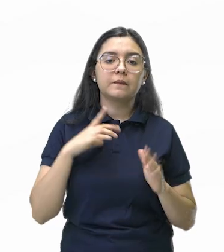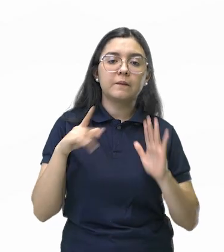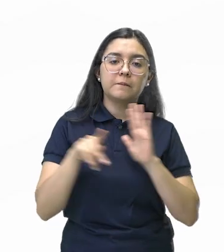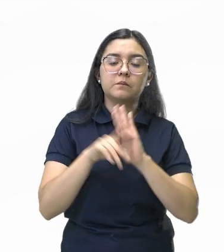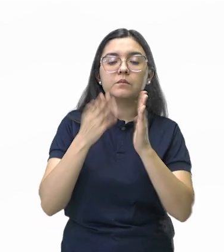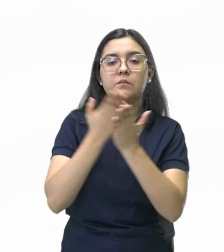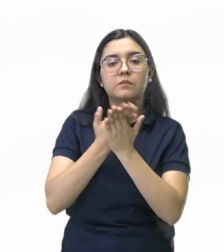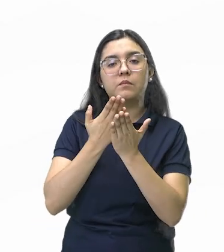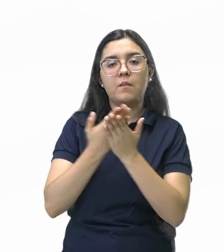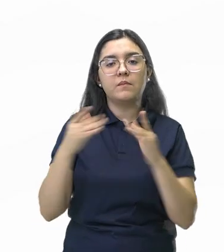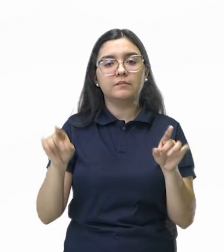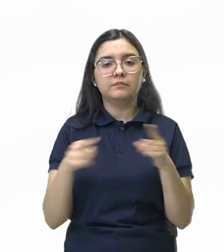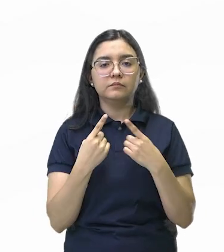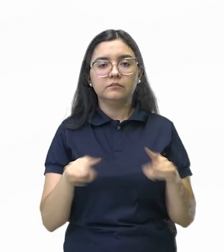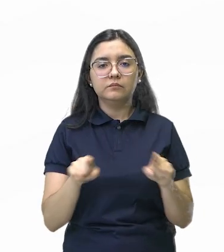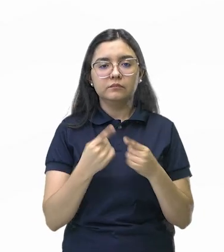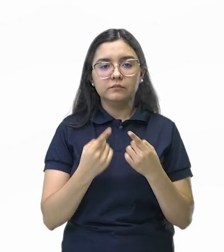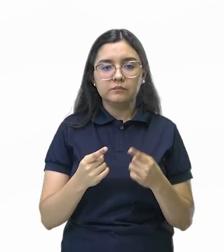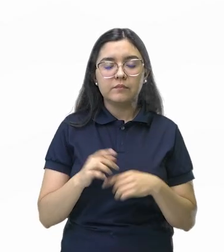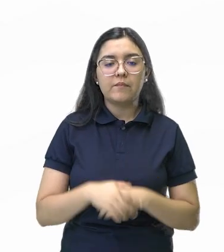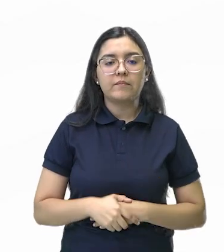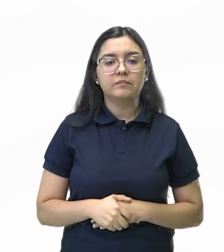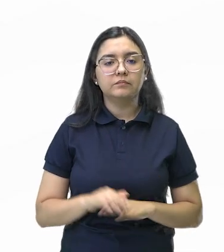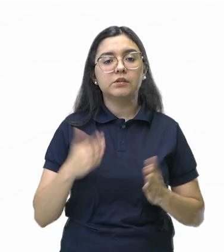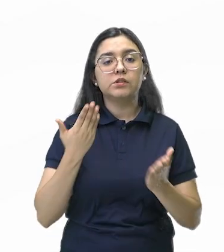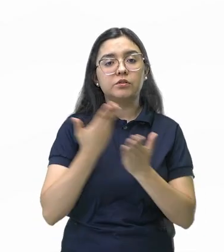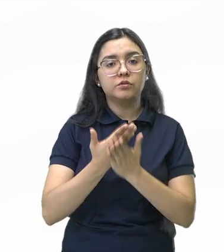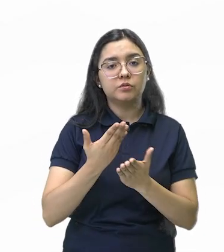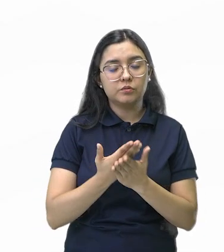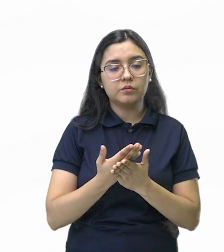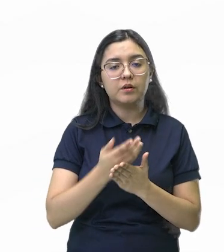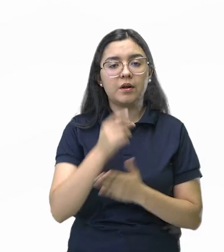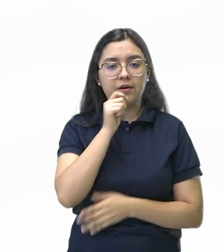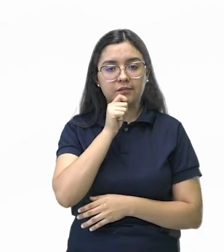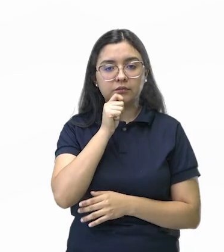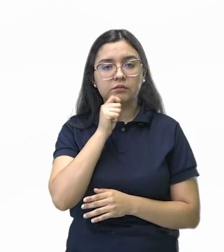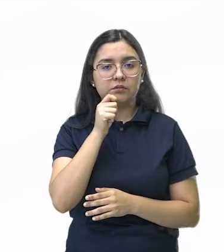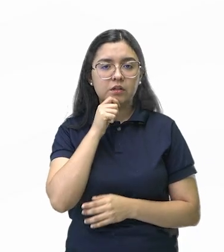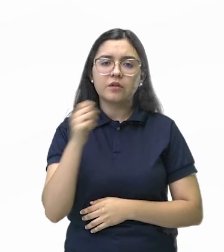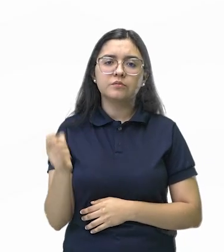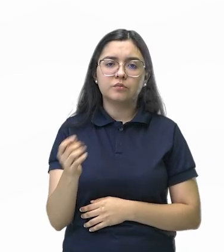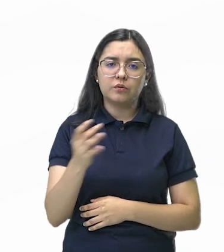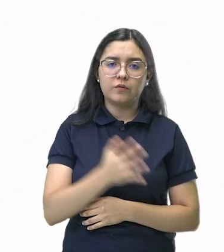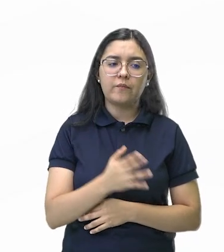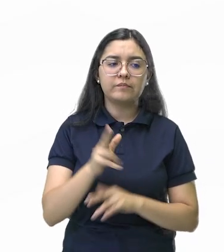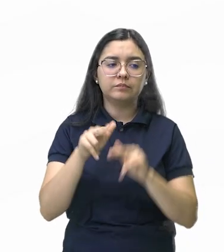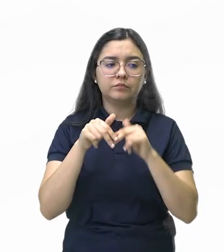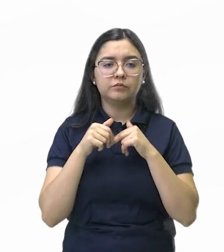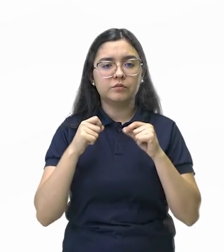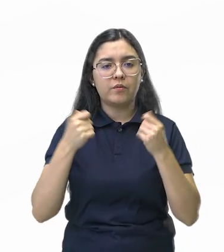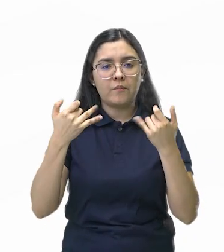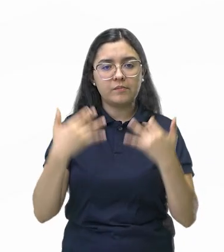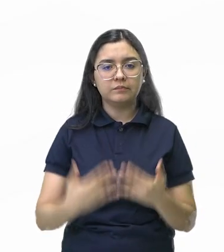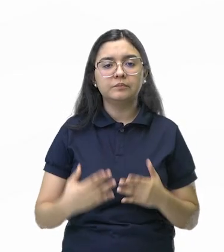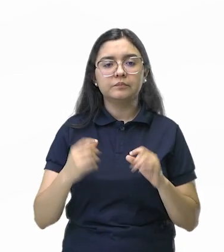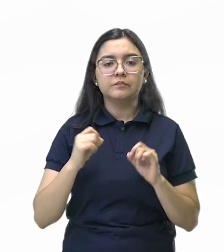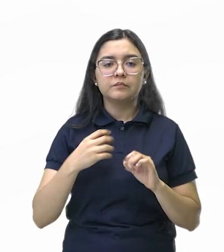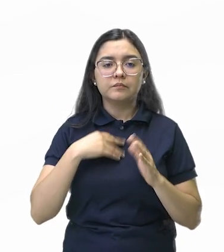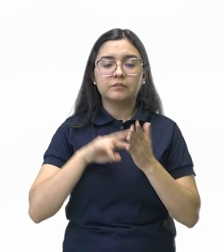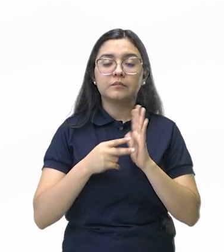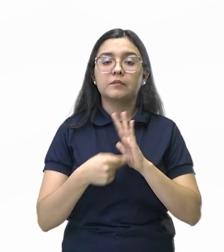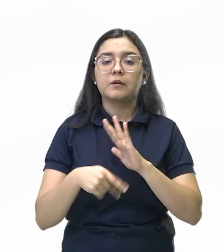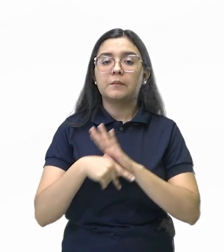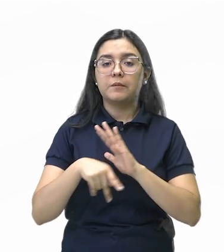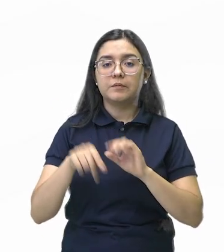da musicologia. E esse estudo, ele ainda é recente. Por isso que quando a gente fala da semiótica da música,